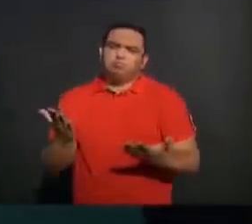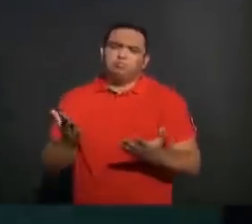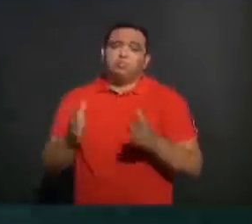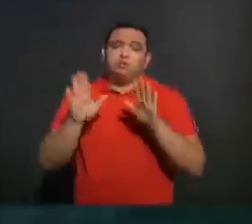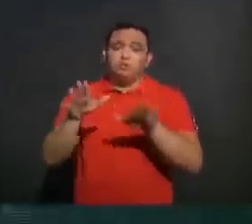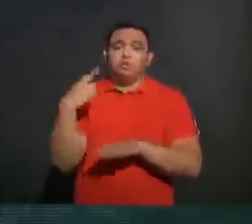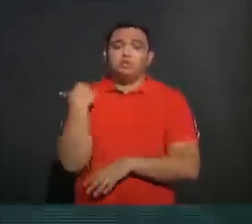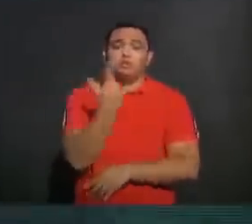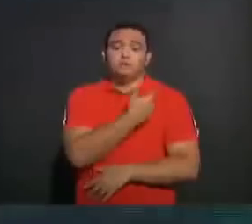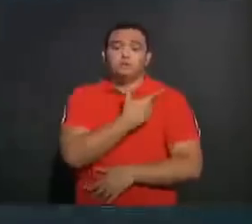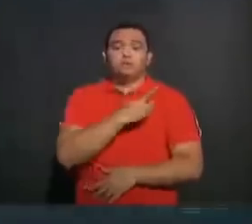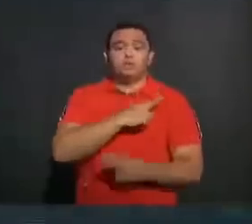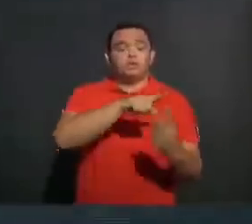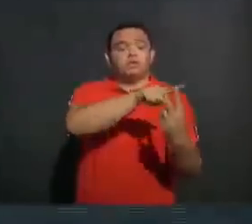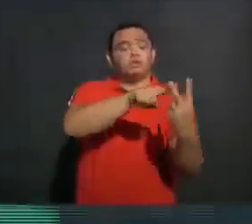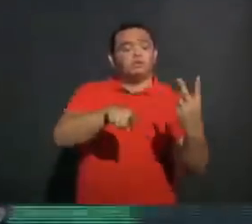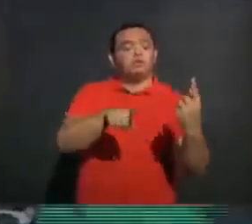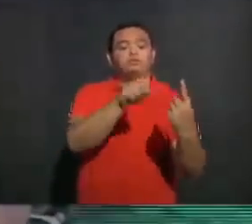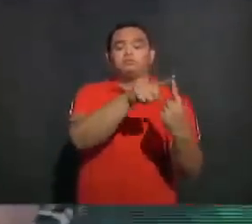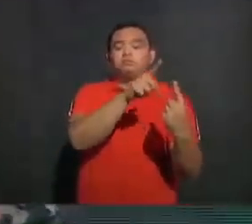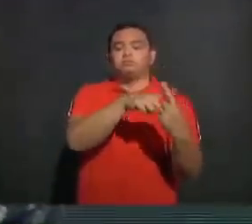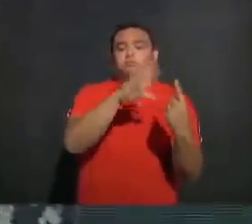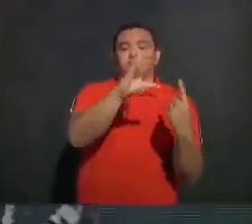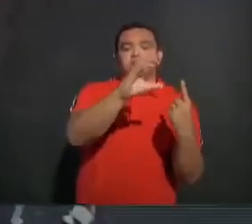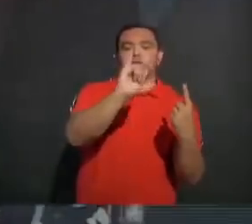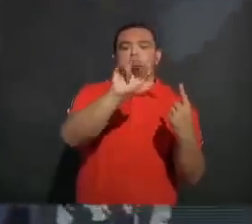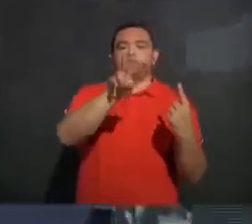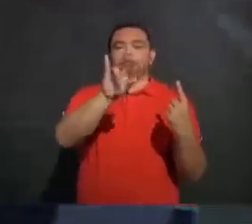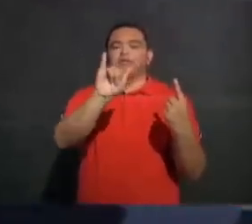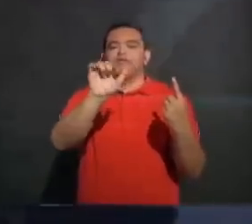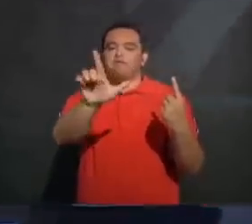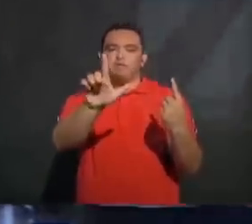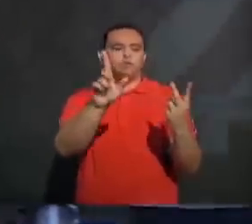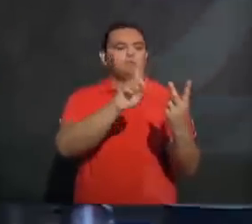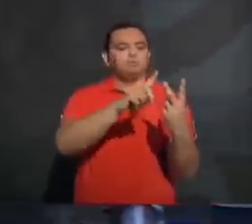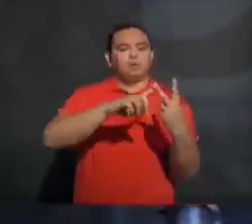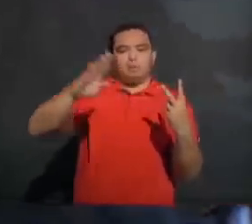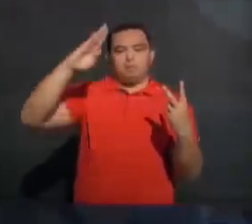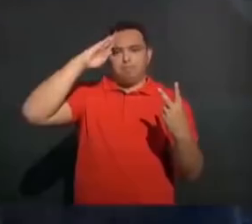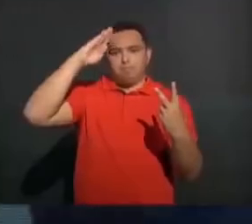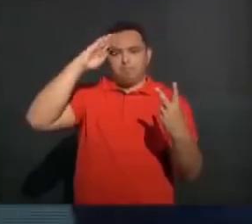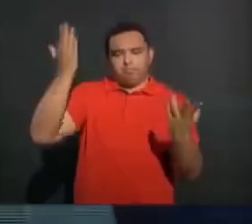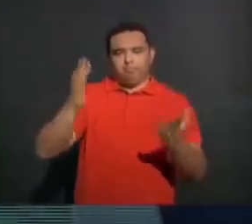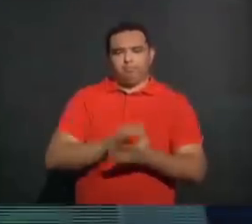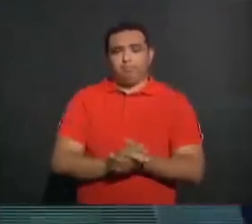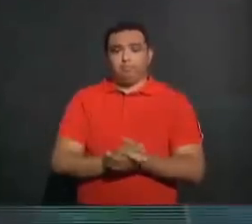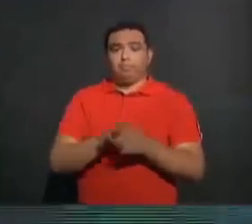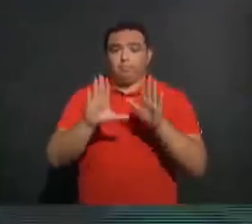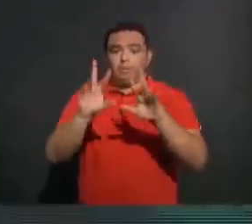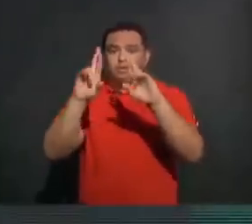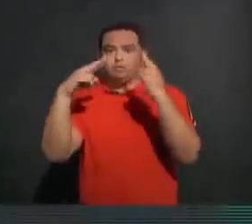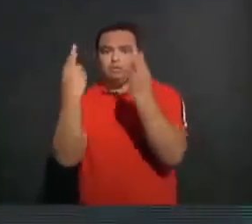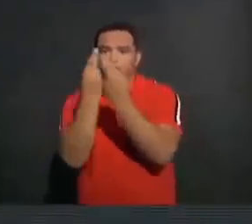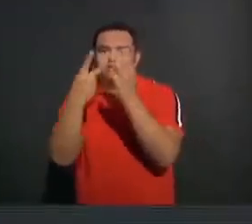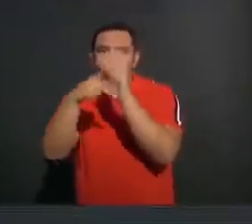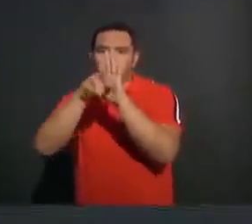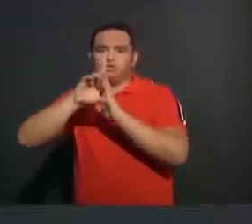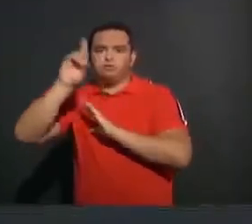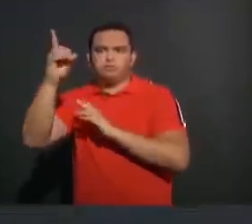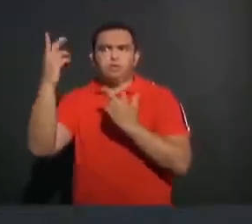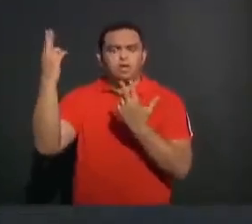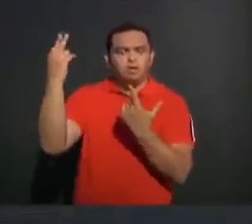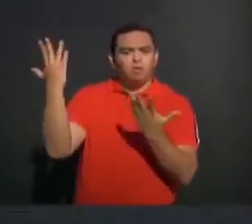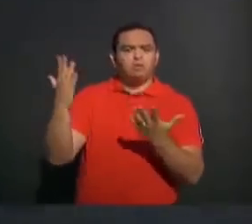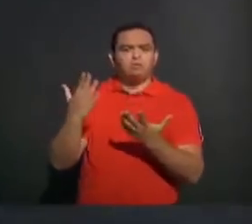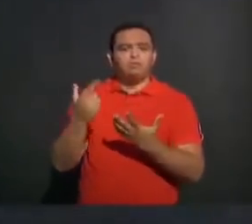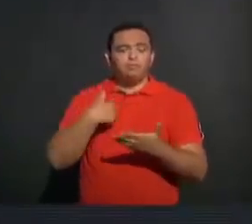tipos de brasileiros, o civil e o militar. E no reino de Deus eu percebo que é muito assim também. Eu estava lendo outro